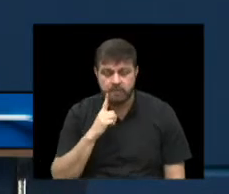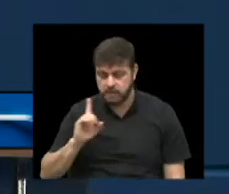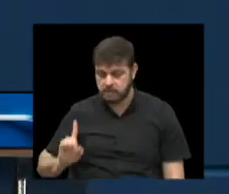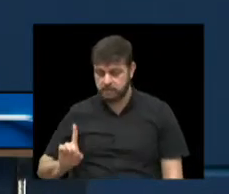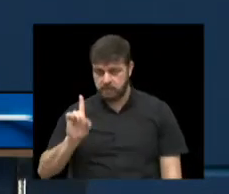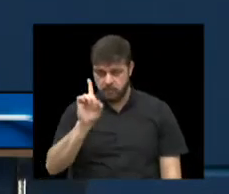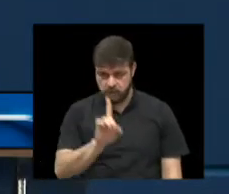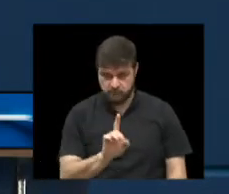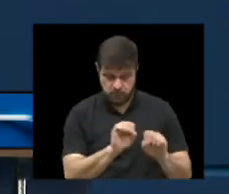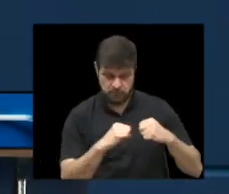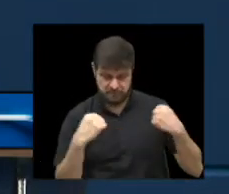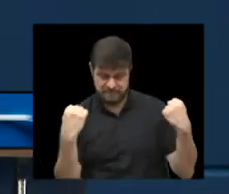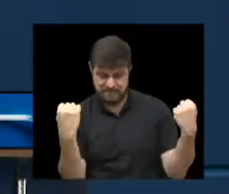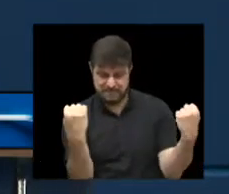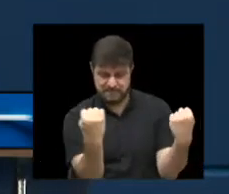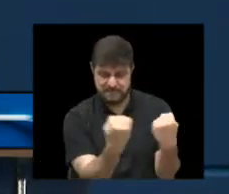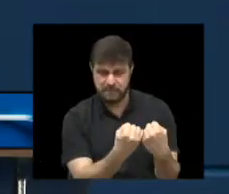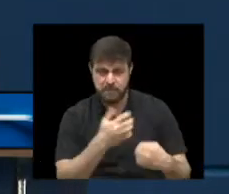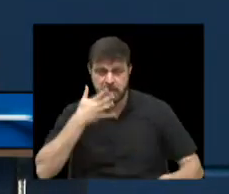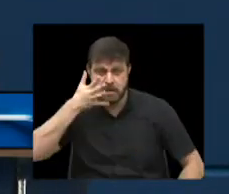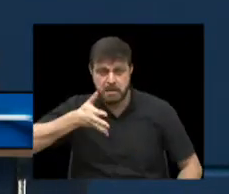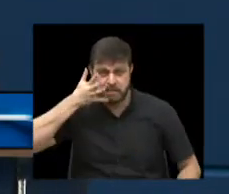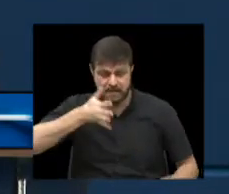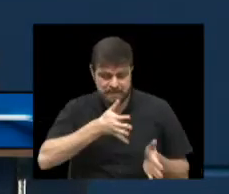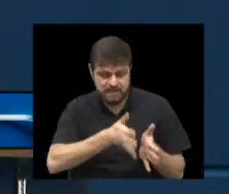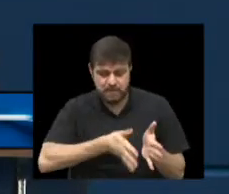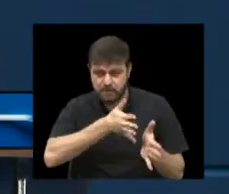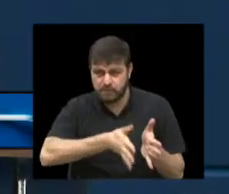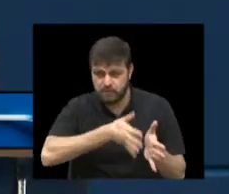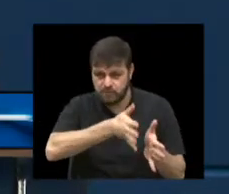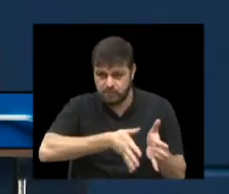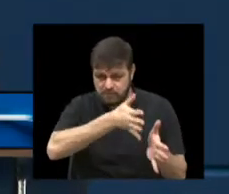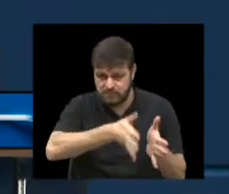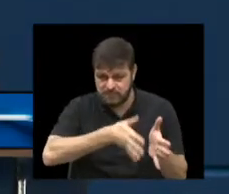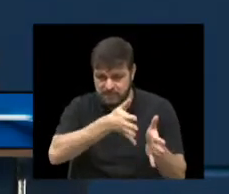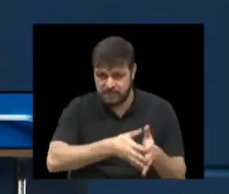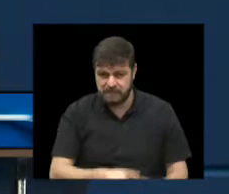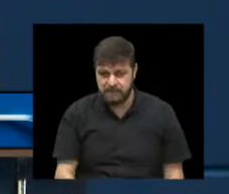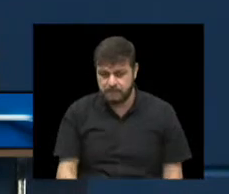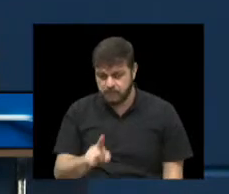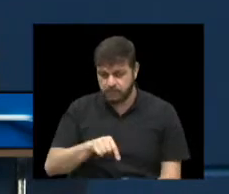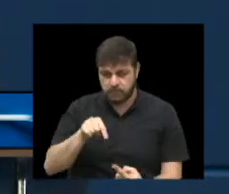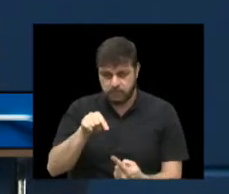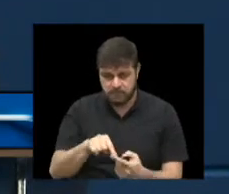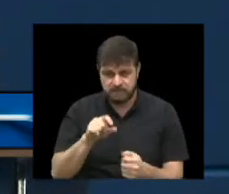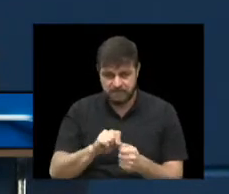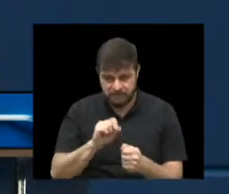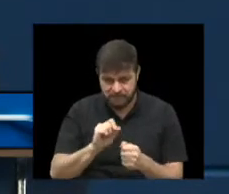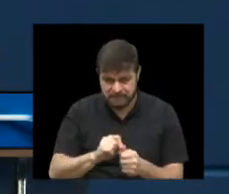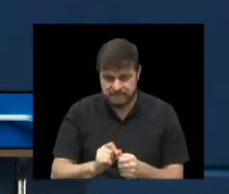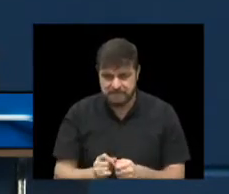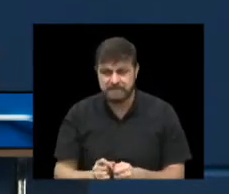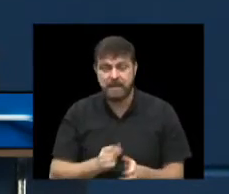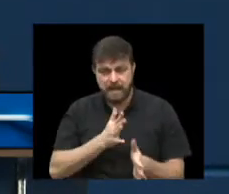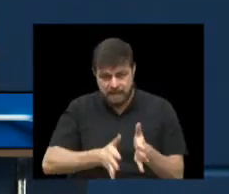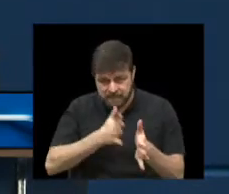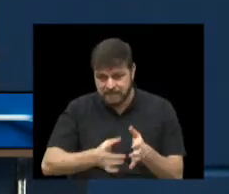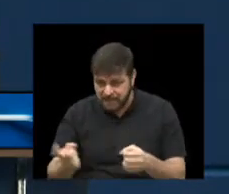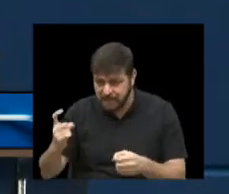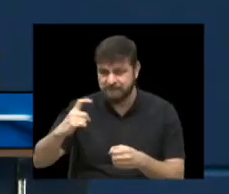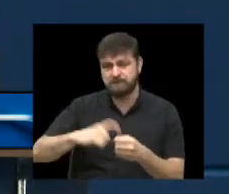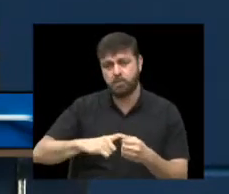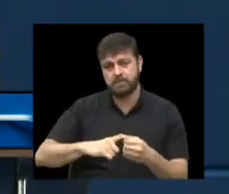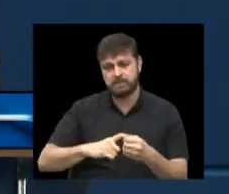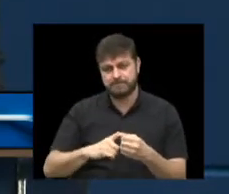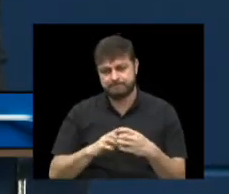trem Intercidades, uma iniciativa em prol da volta do trem de passageiros, que inclui o